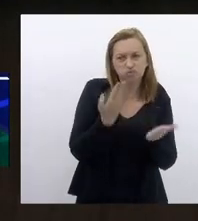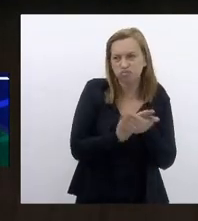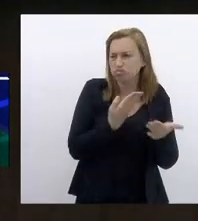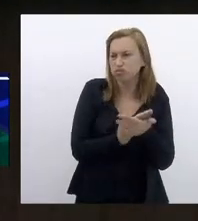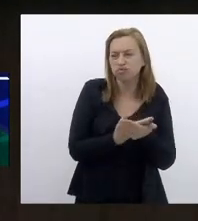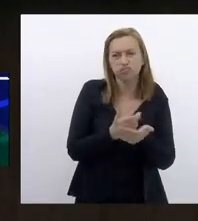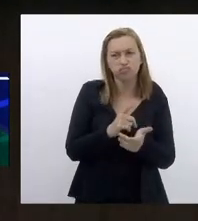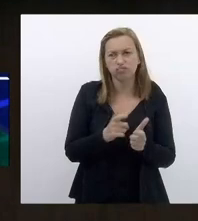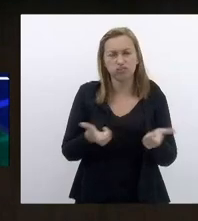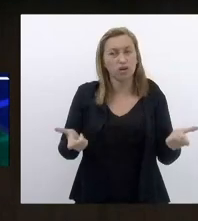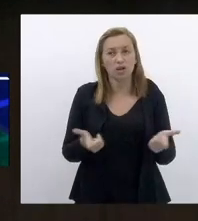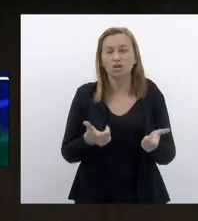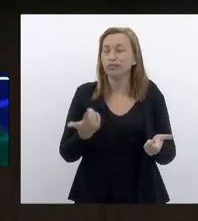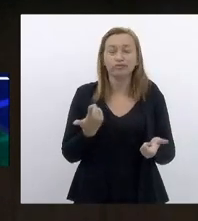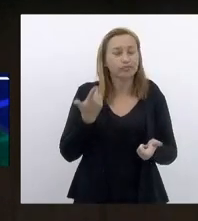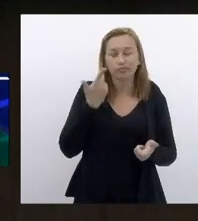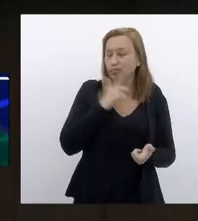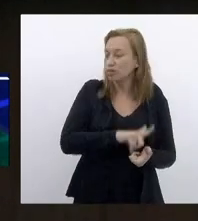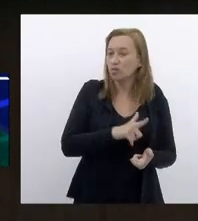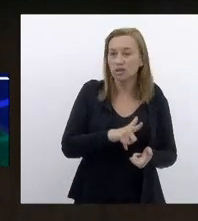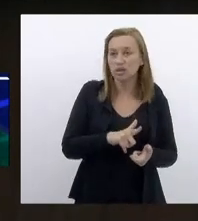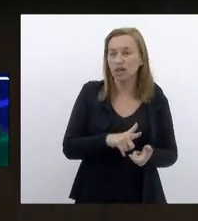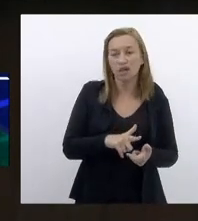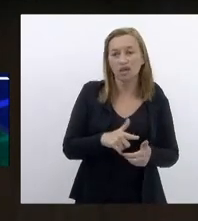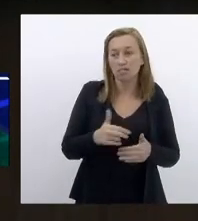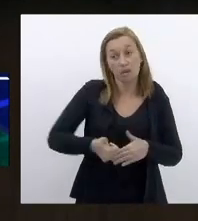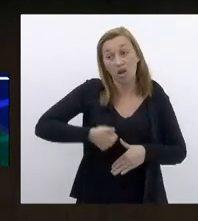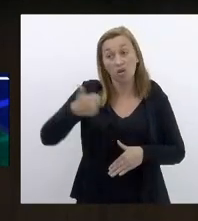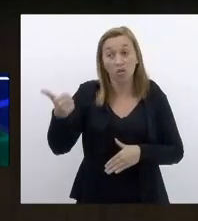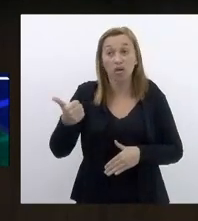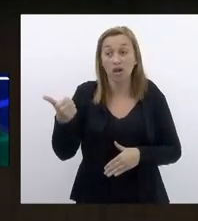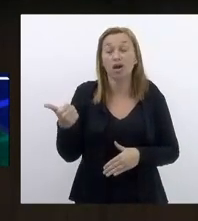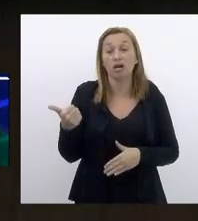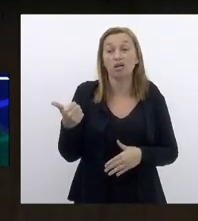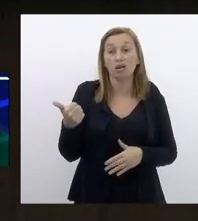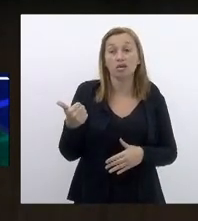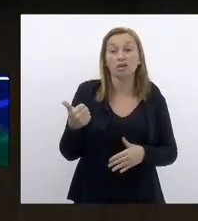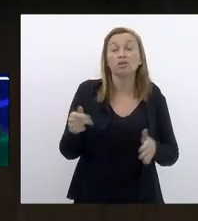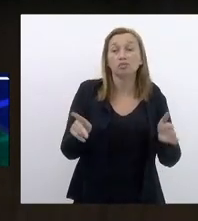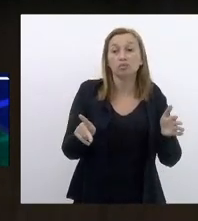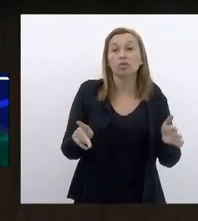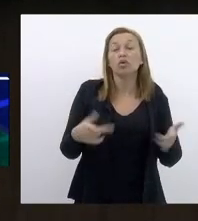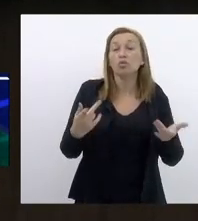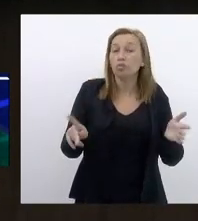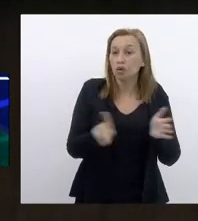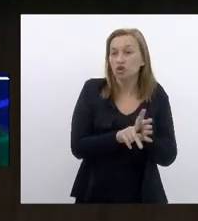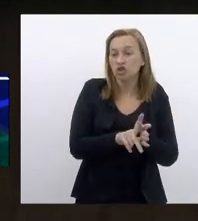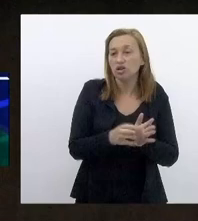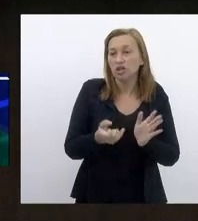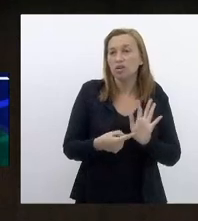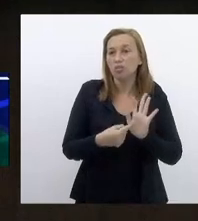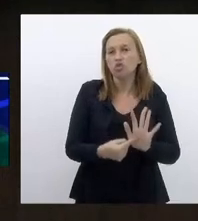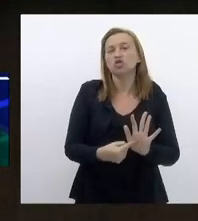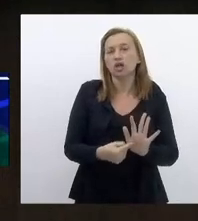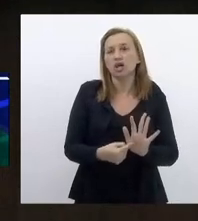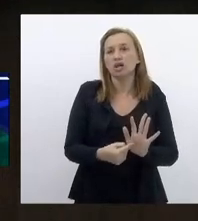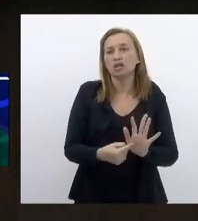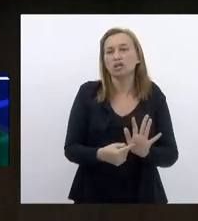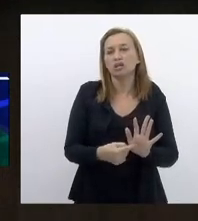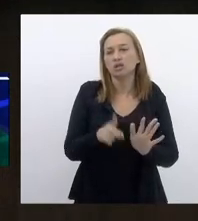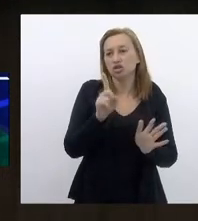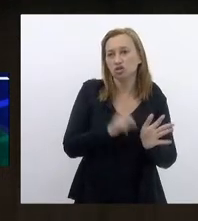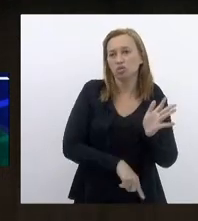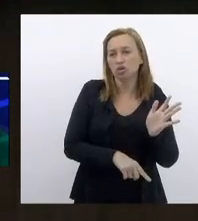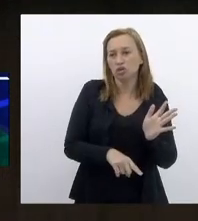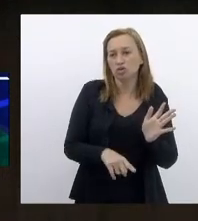não consegue, mesmo reconhecendo o mérito da agenda que o projeto tenta trazer na perspectiva da redução